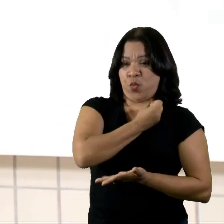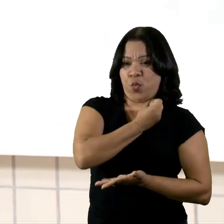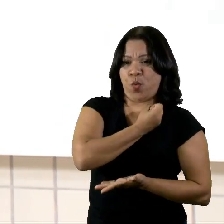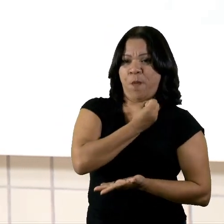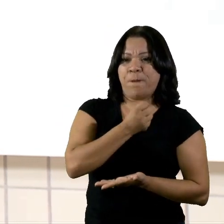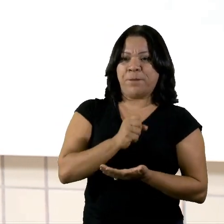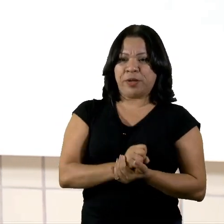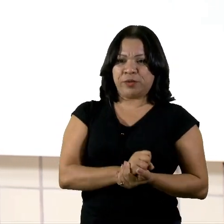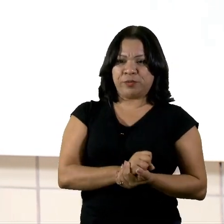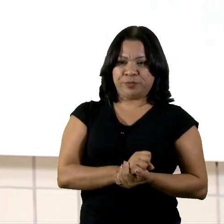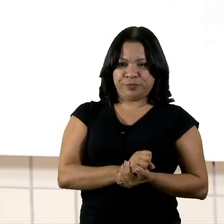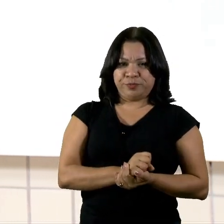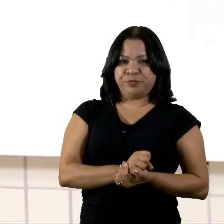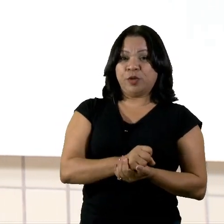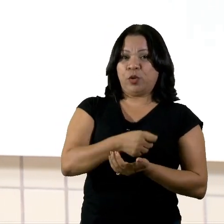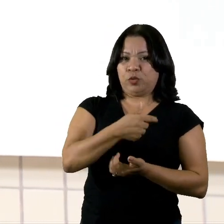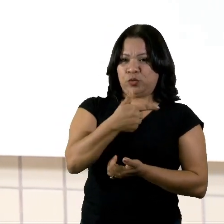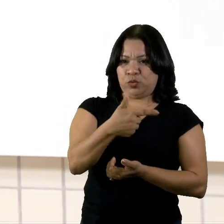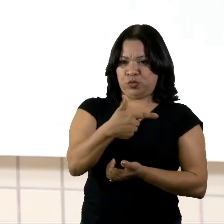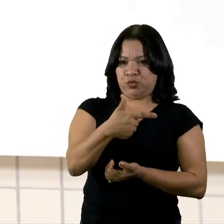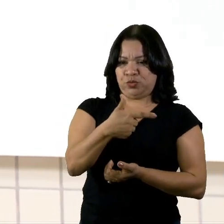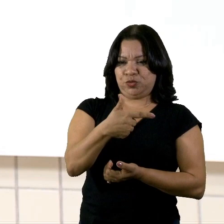são 2,